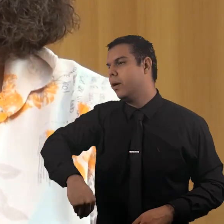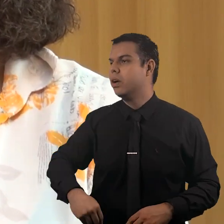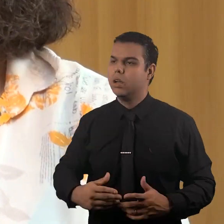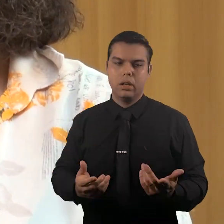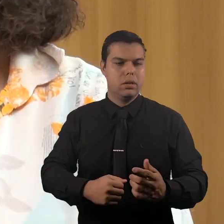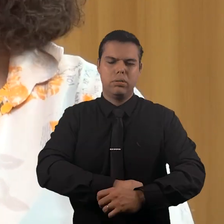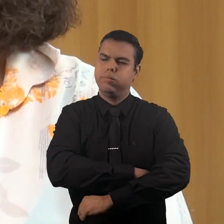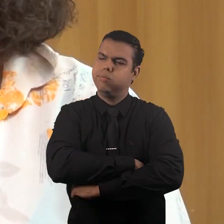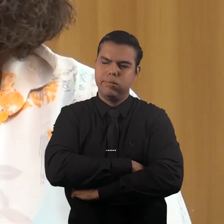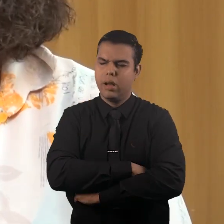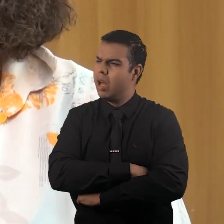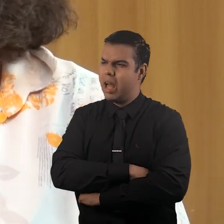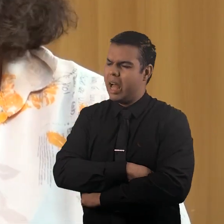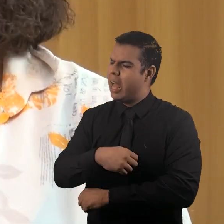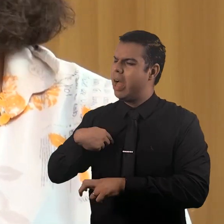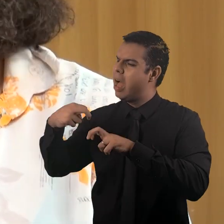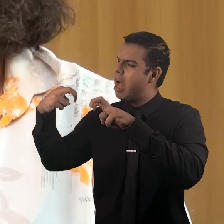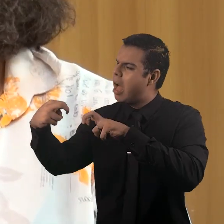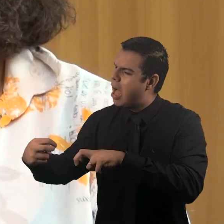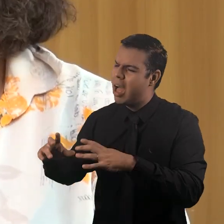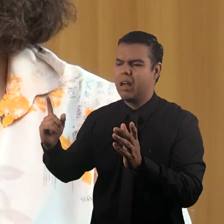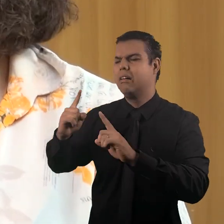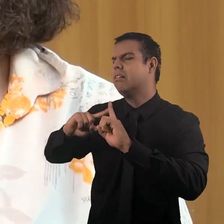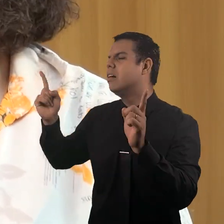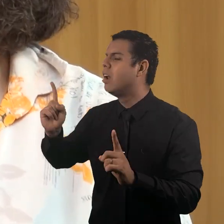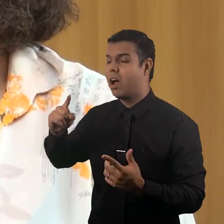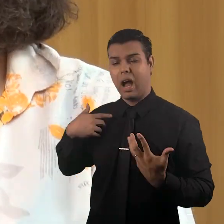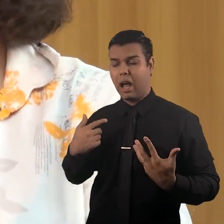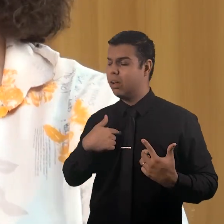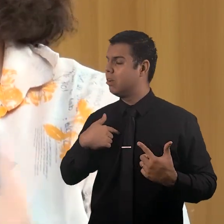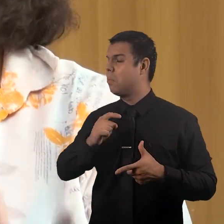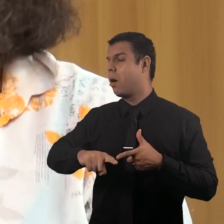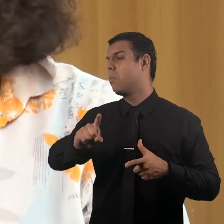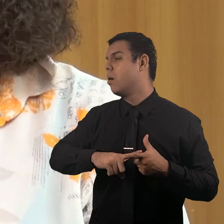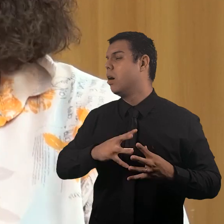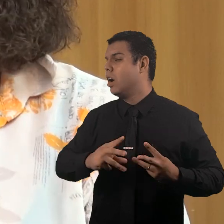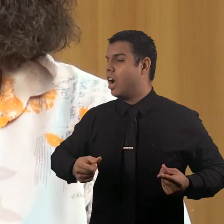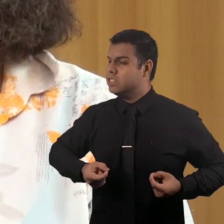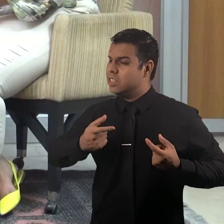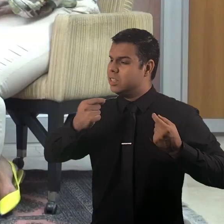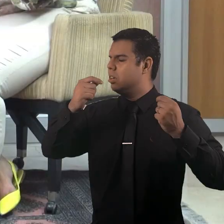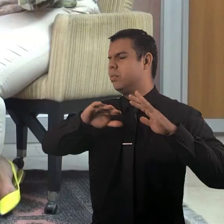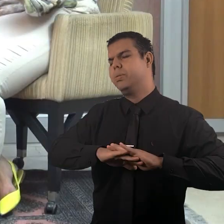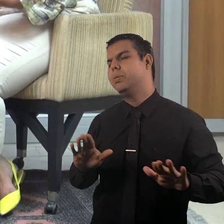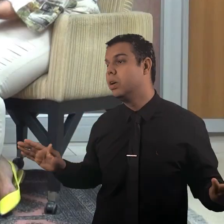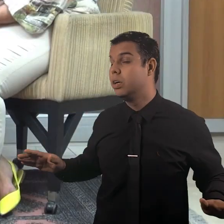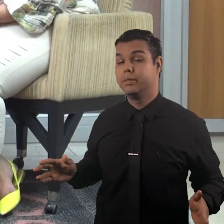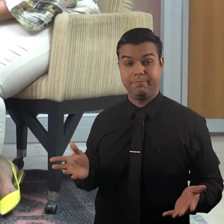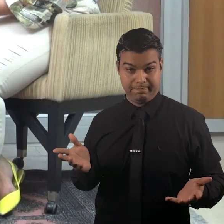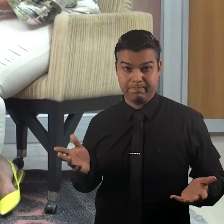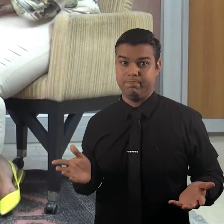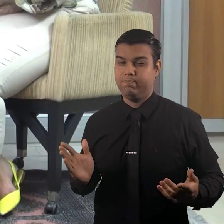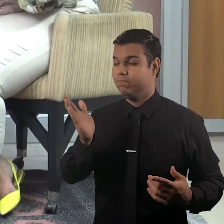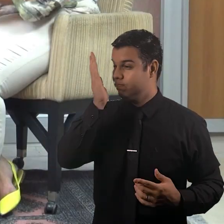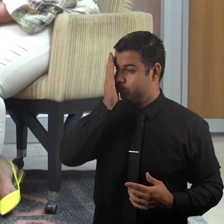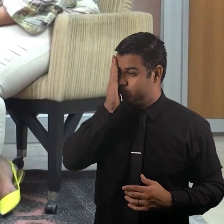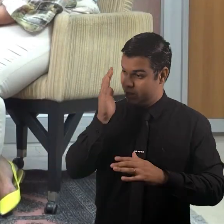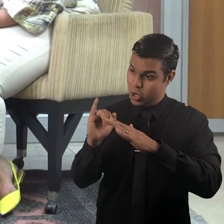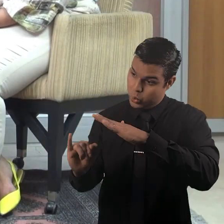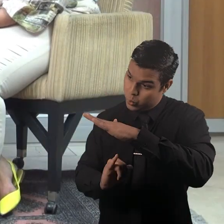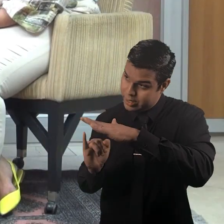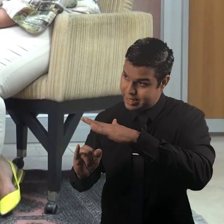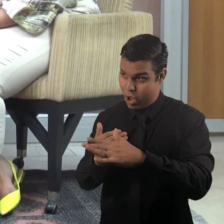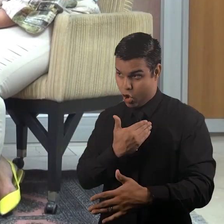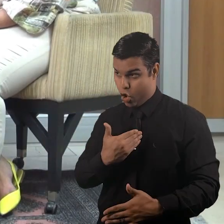quer nem mais, sabe, sentar na frente de ninguém e reclamar, ele só quer que aquela situação seja resolvida. E aí entram as instituições